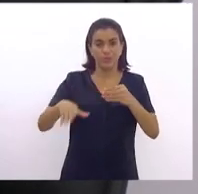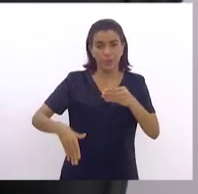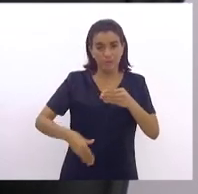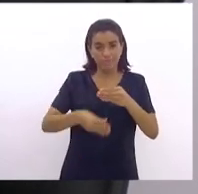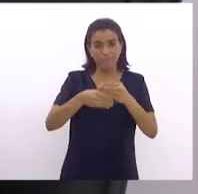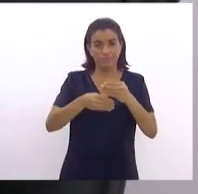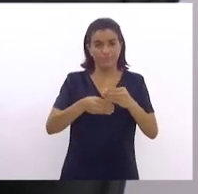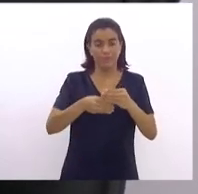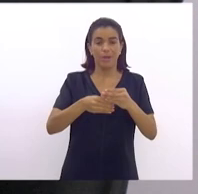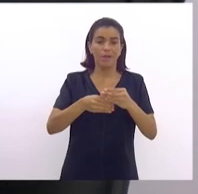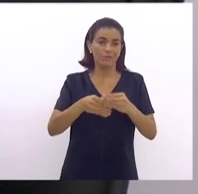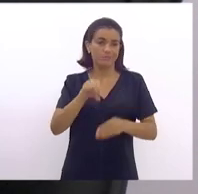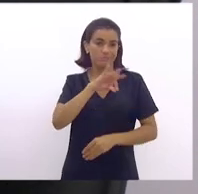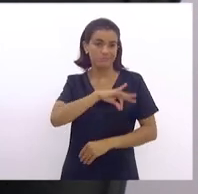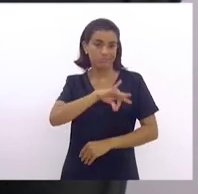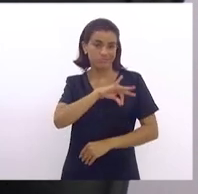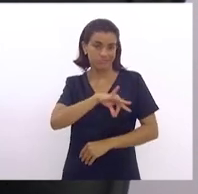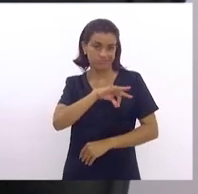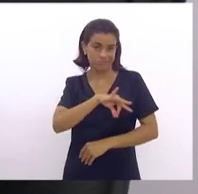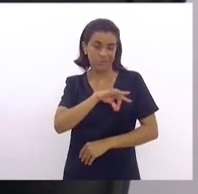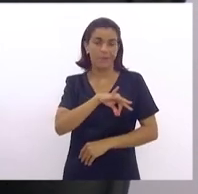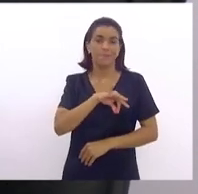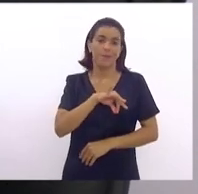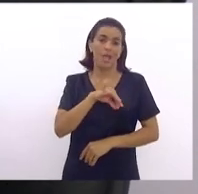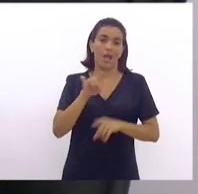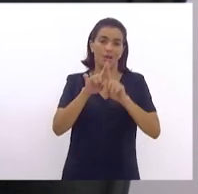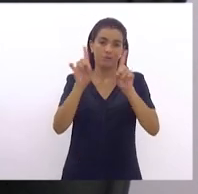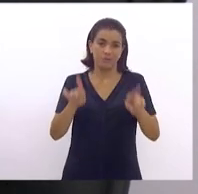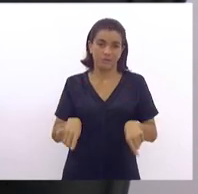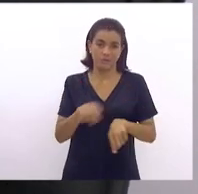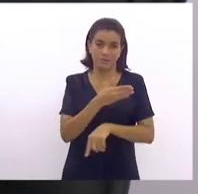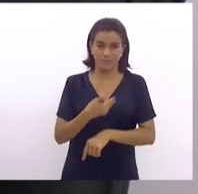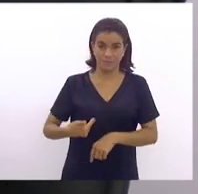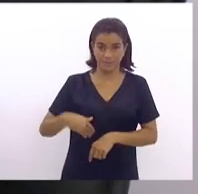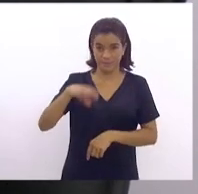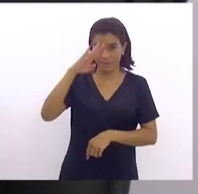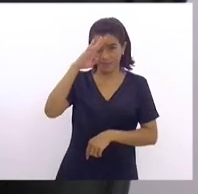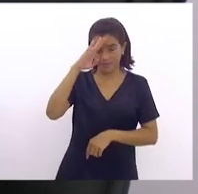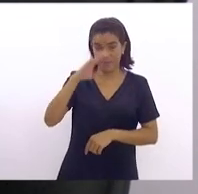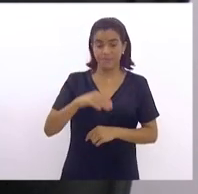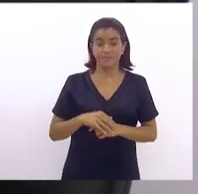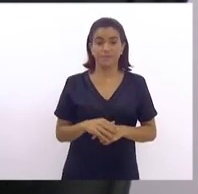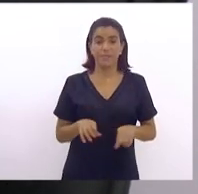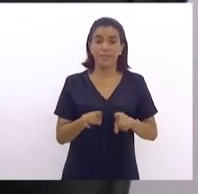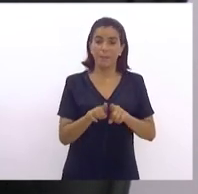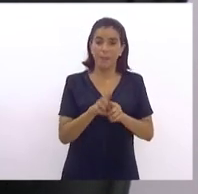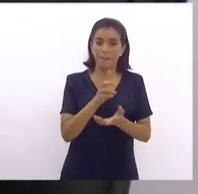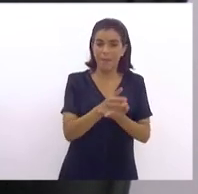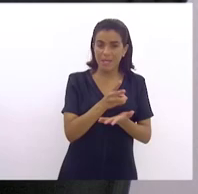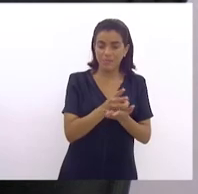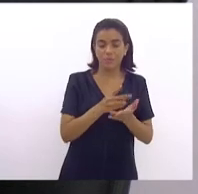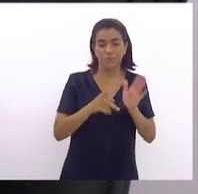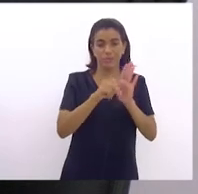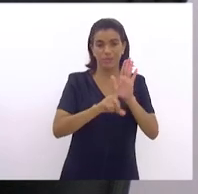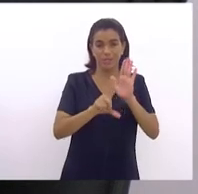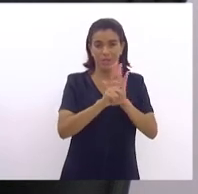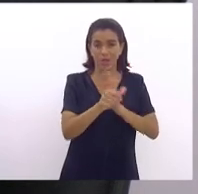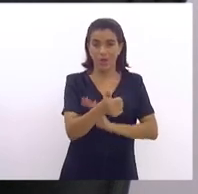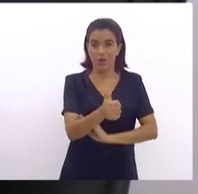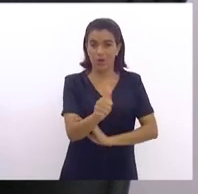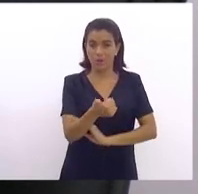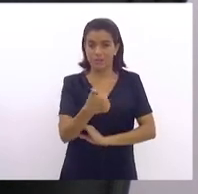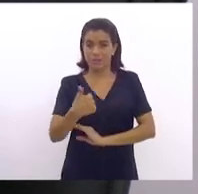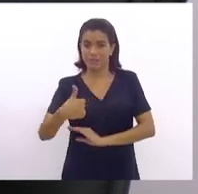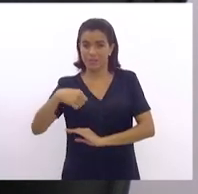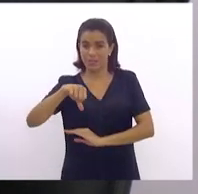as gratificações relacionadas ao servidor público militar. O segundo é na mesma linha, um projeto de lei 1119